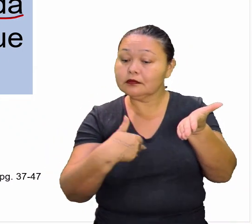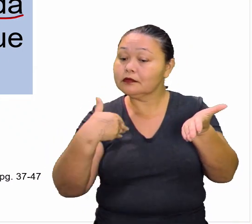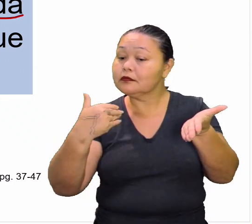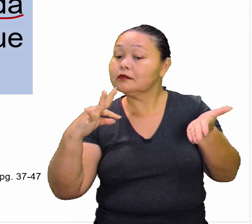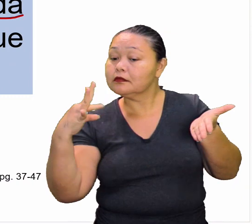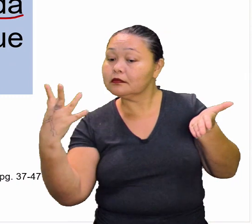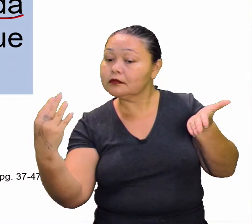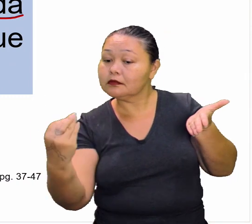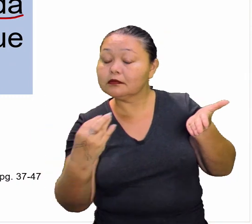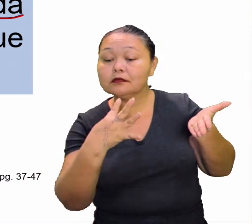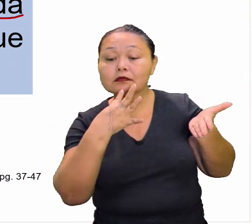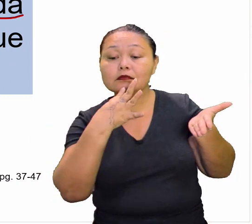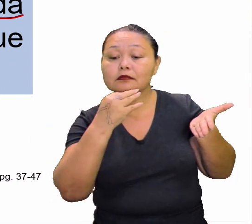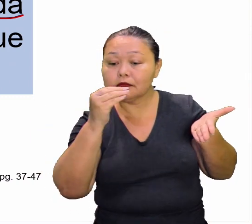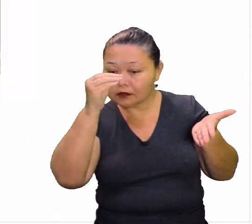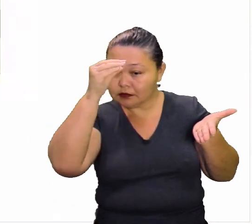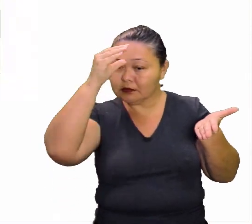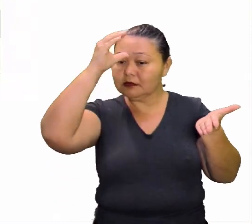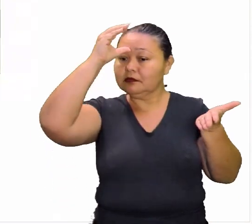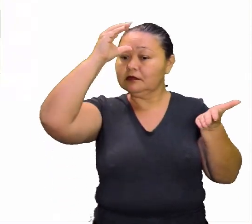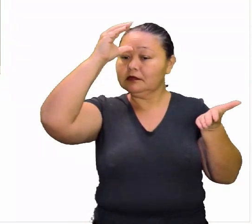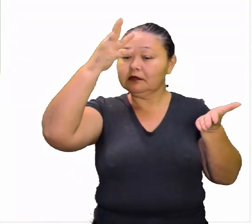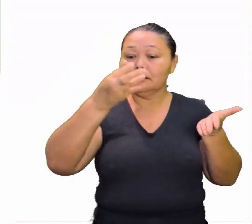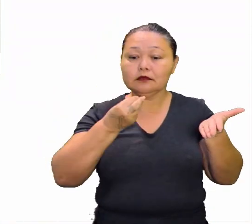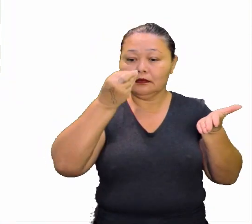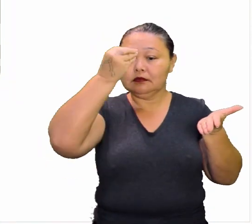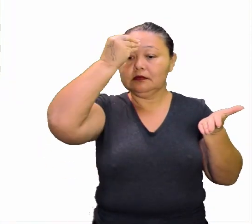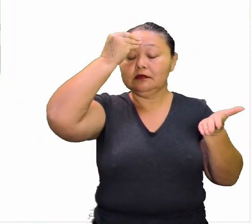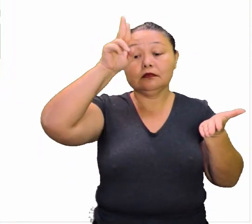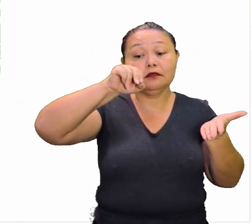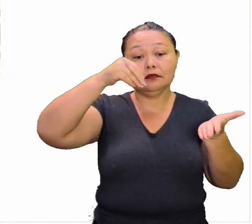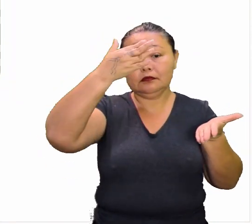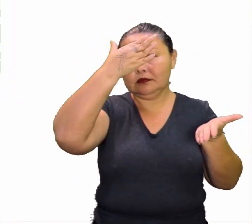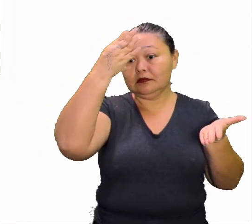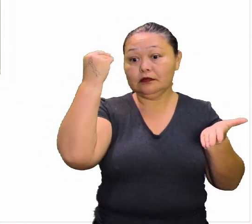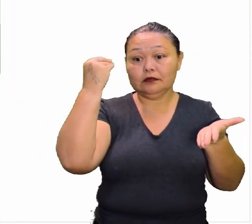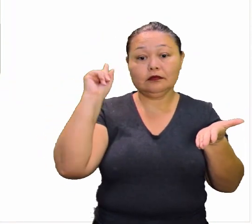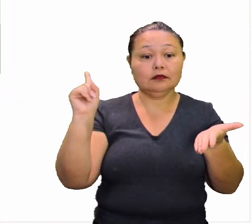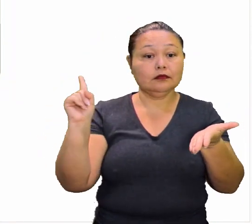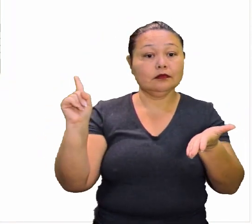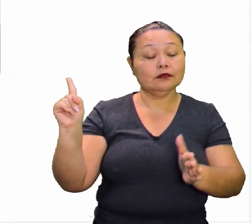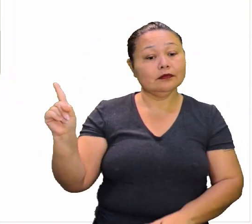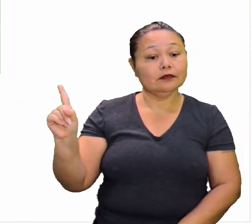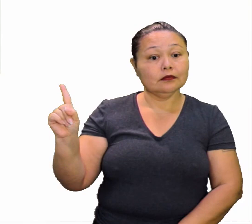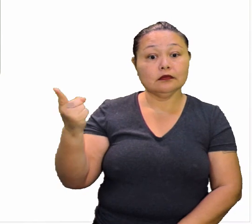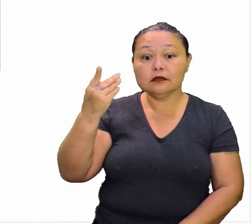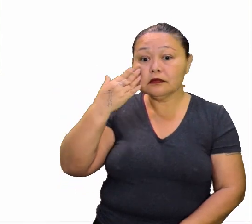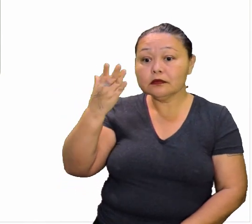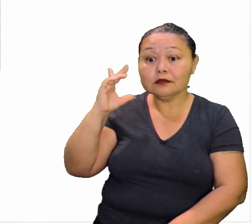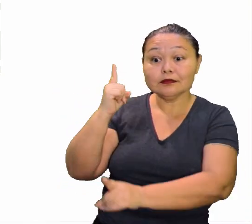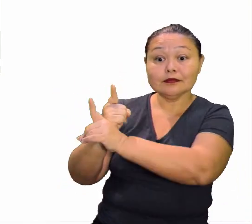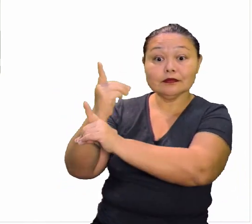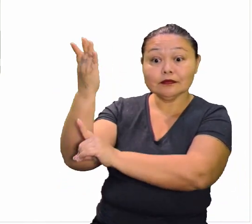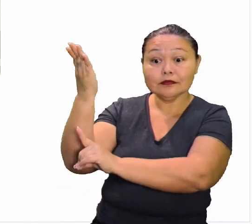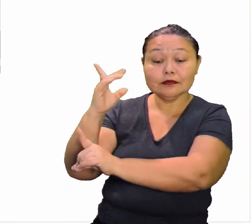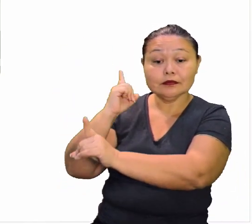todos possam ter conhecimento. E nunca mais esquecer. Olha aí! Olha os